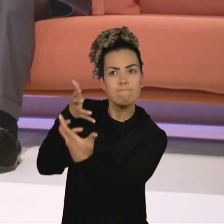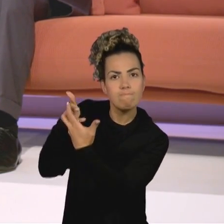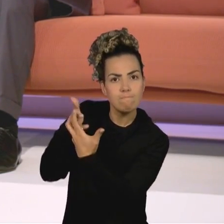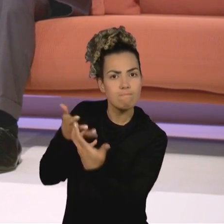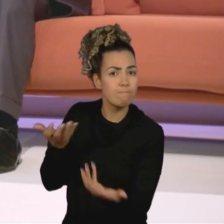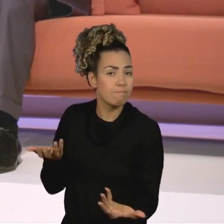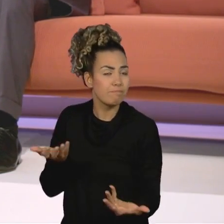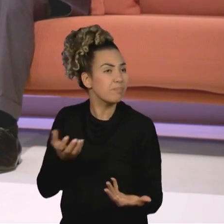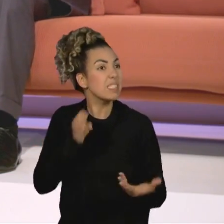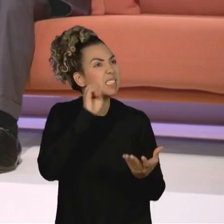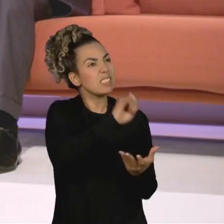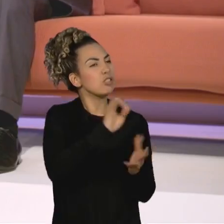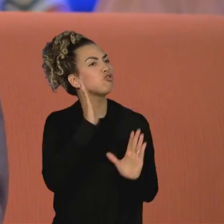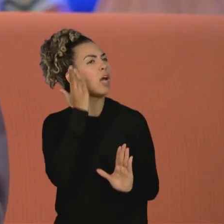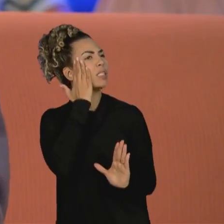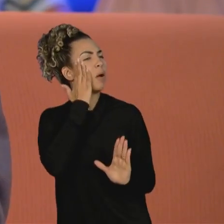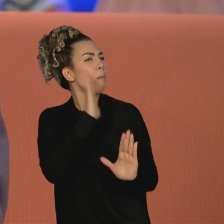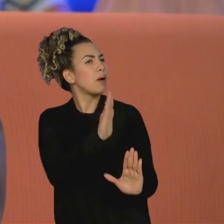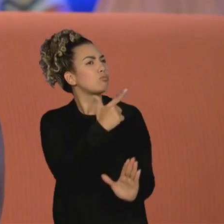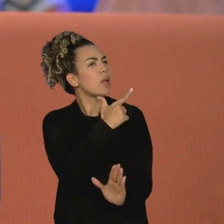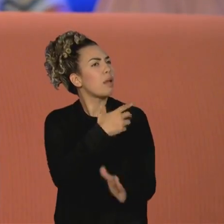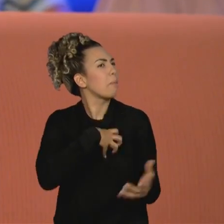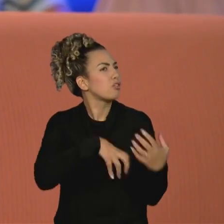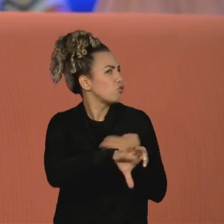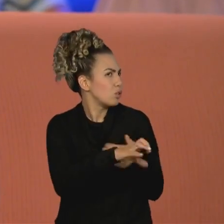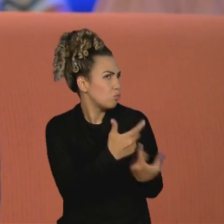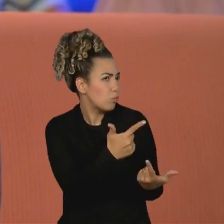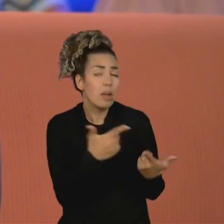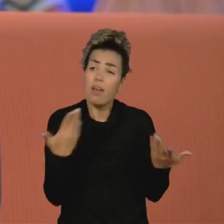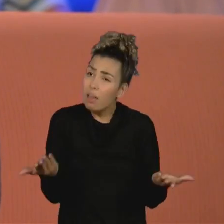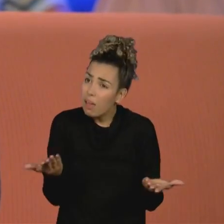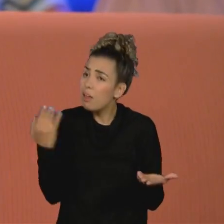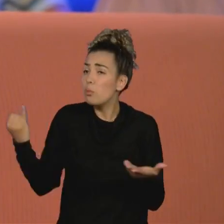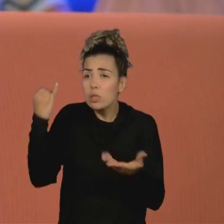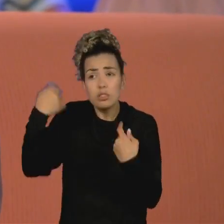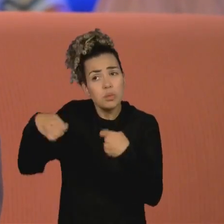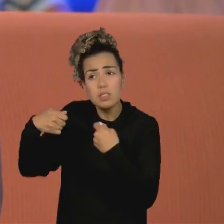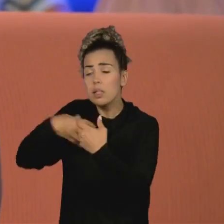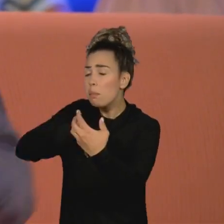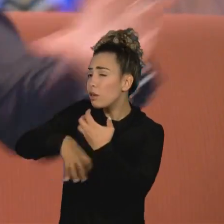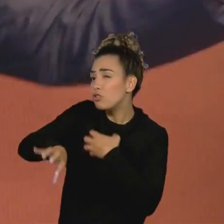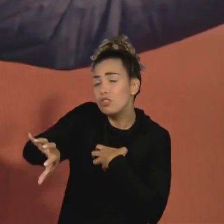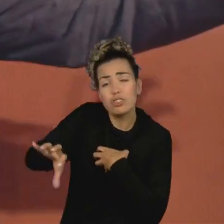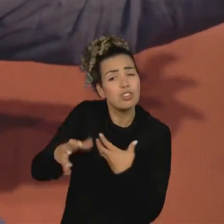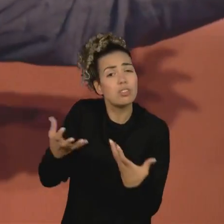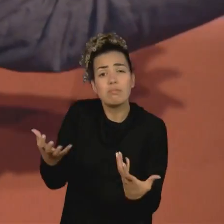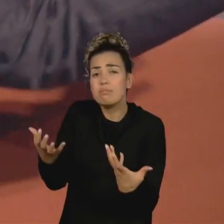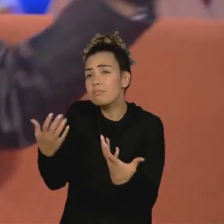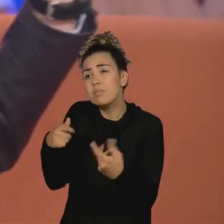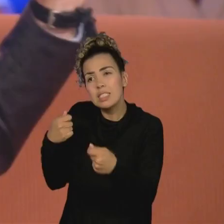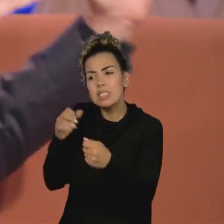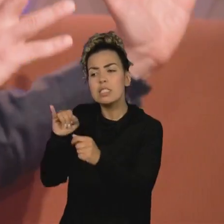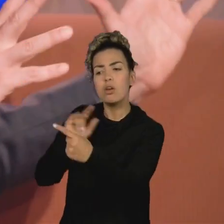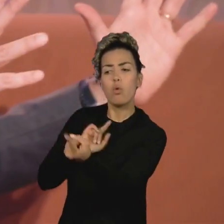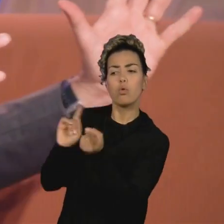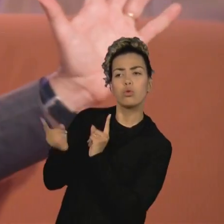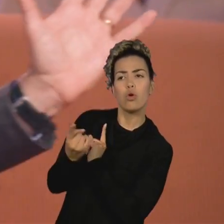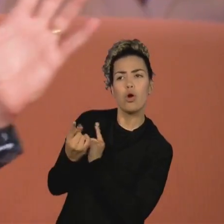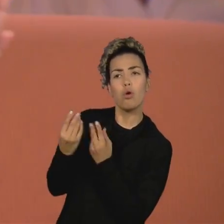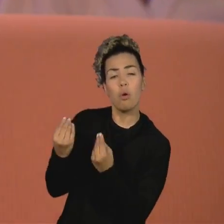Não tem. Essa empatia é fundamental, se colocar no lugar do outro, não tem jeito. E aí talvez você vá para o céu.